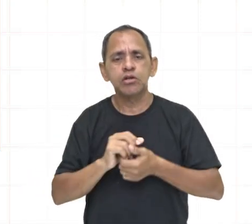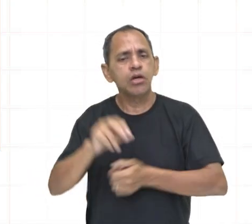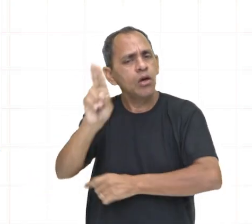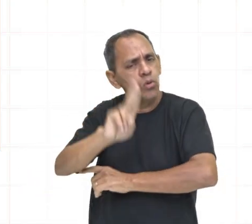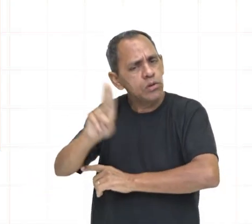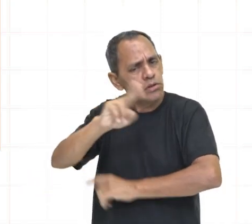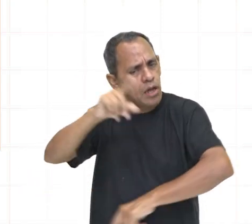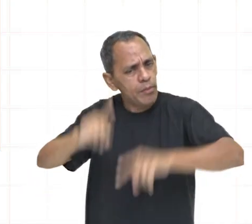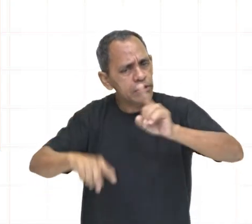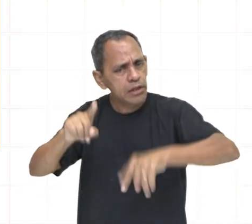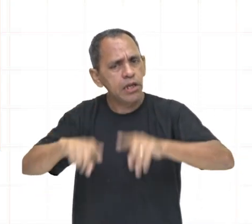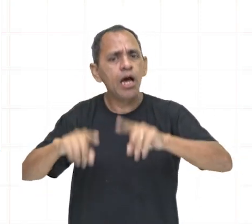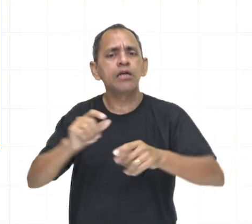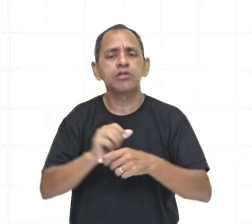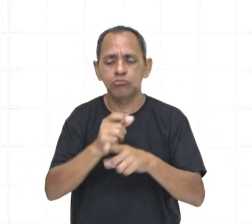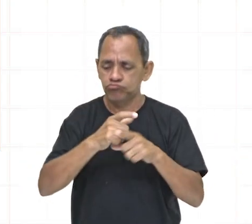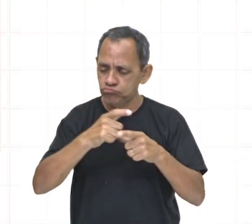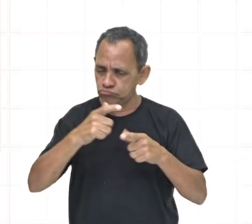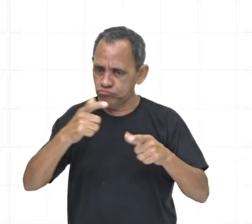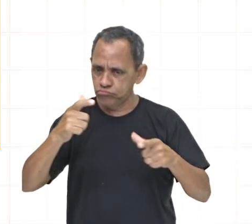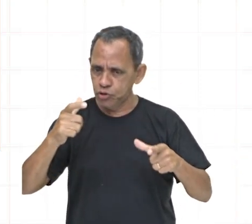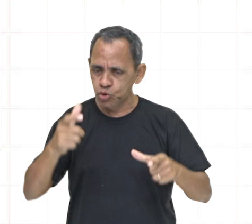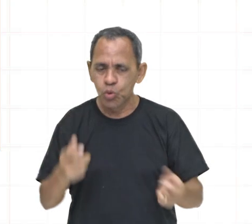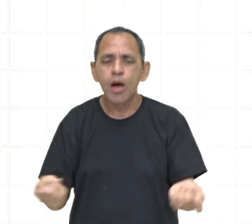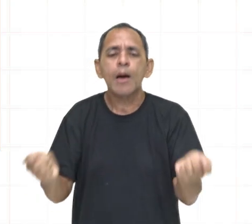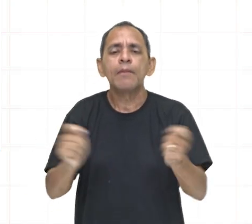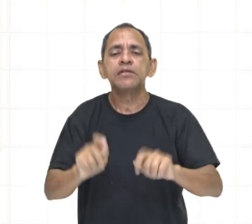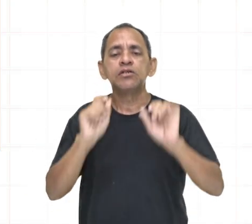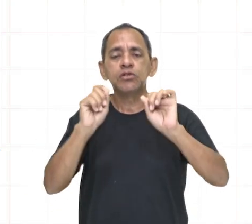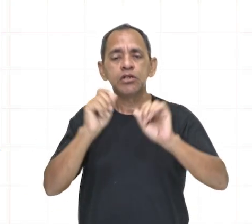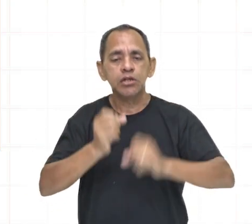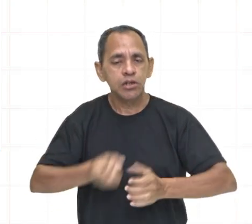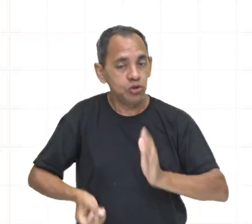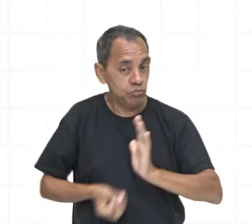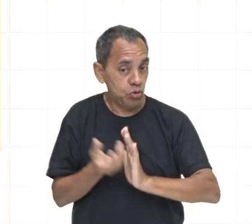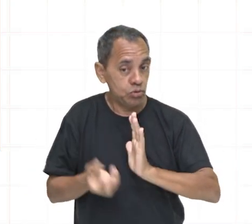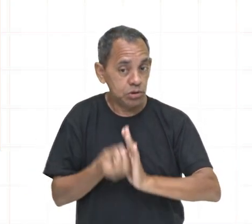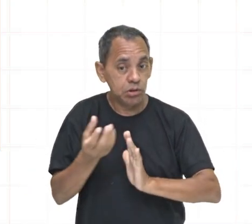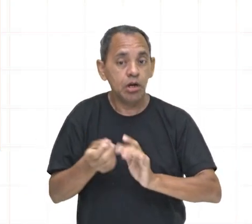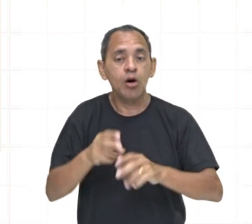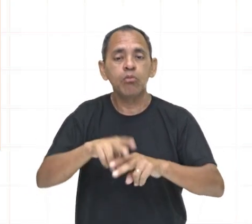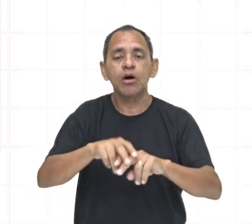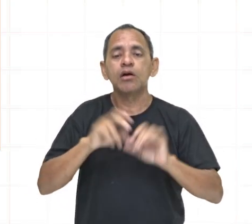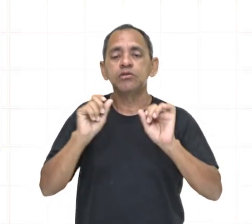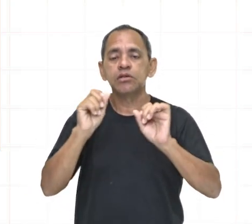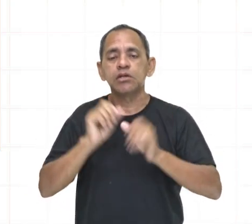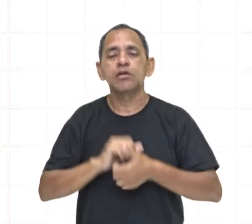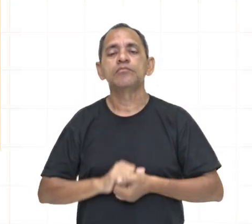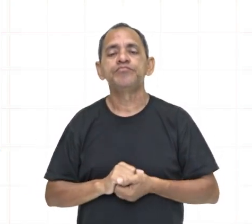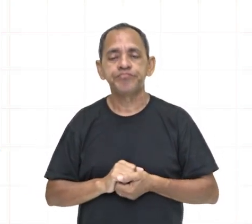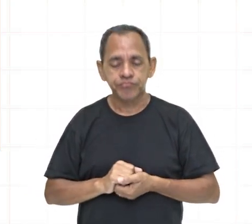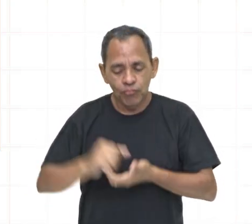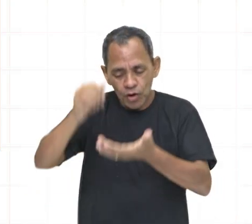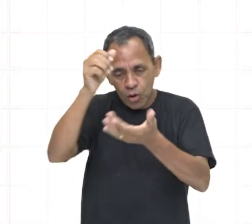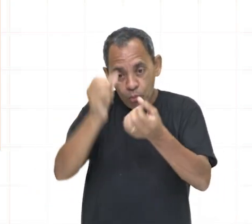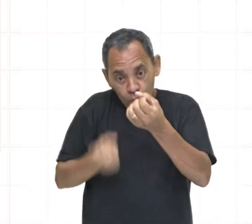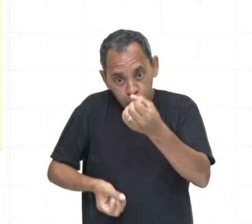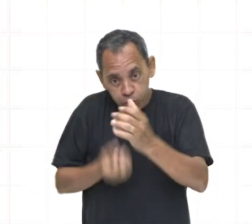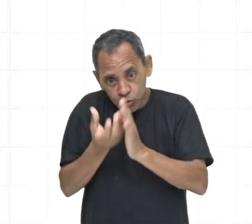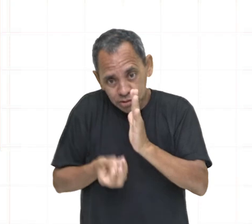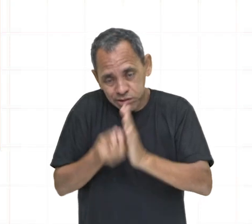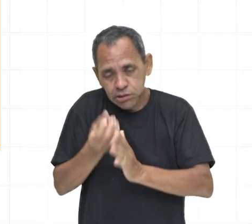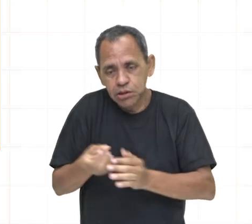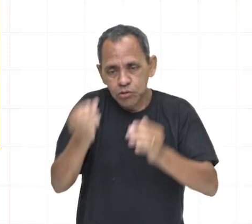a capacidade produtiva, porque estava ocorrendo uma produção em massa,